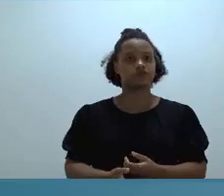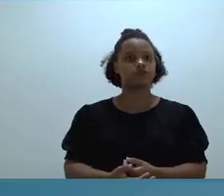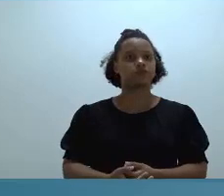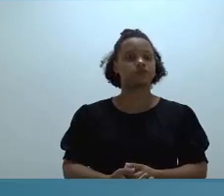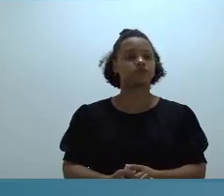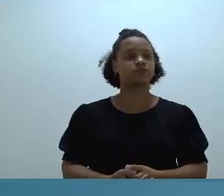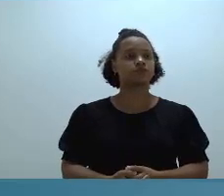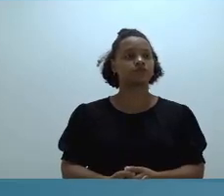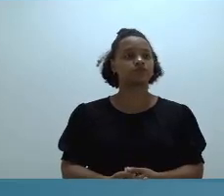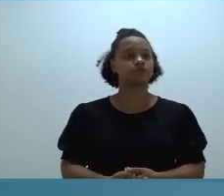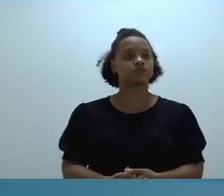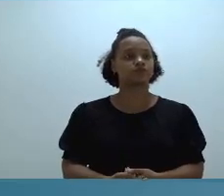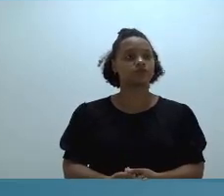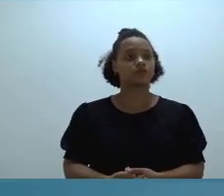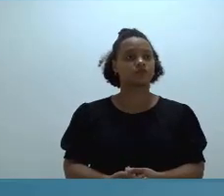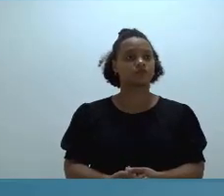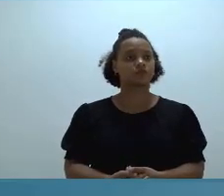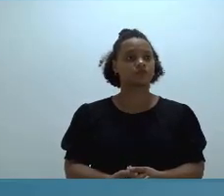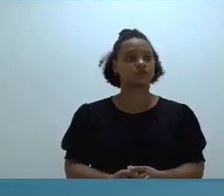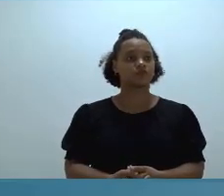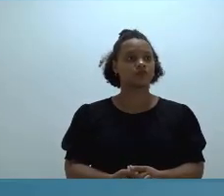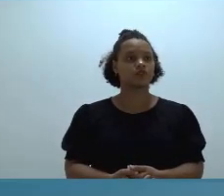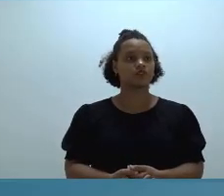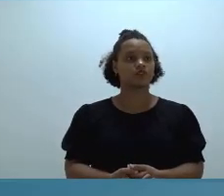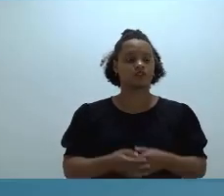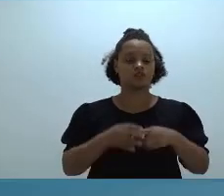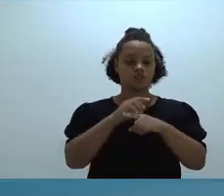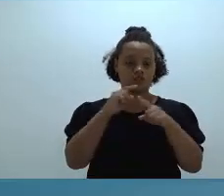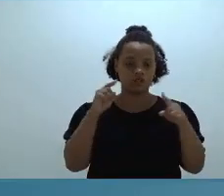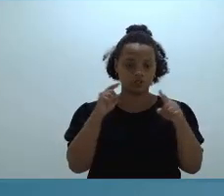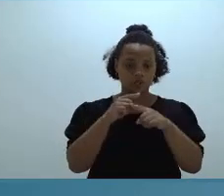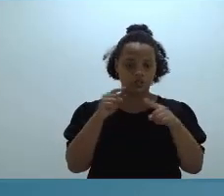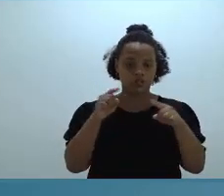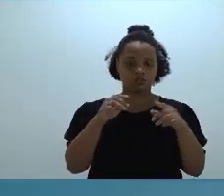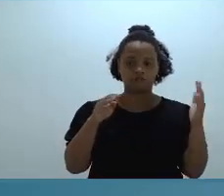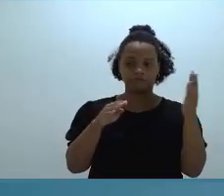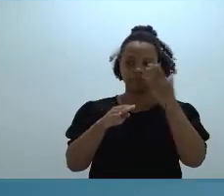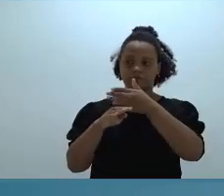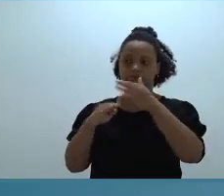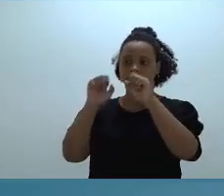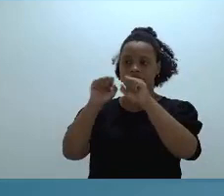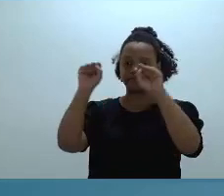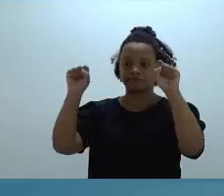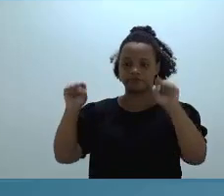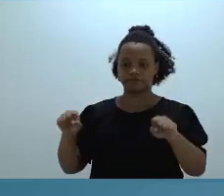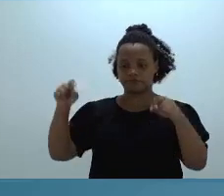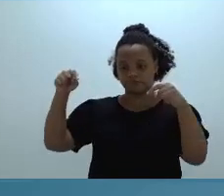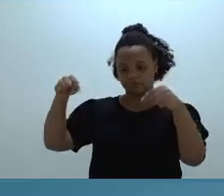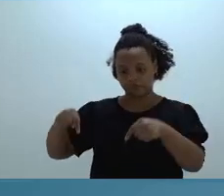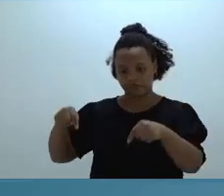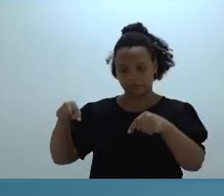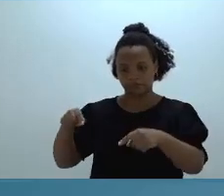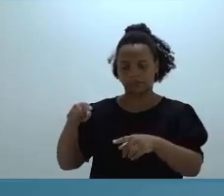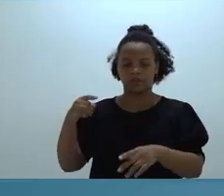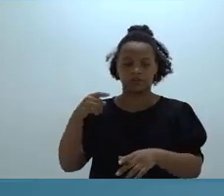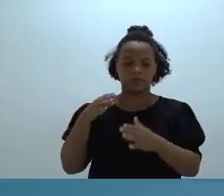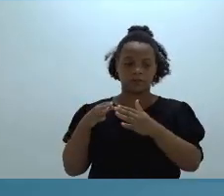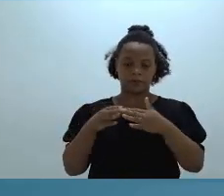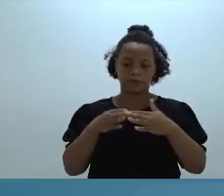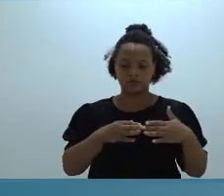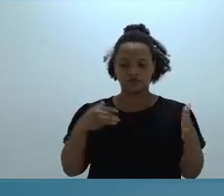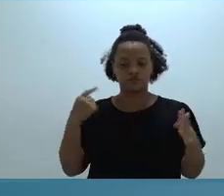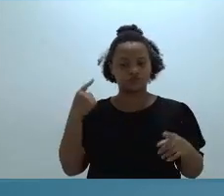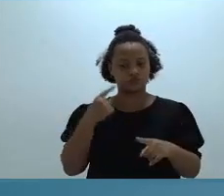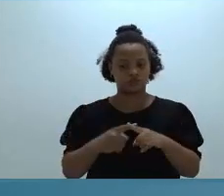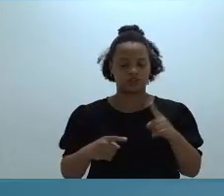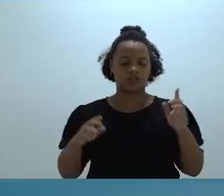perante o Supremo Tribunal Federal referida pelos impetrantes ter tido seu segmento negado. Na mesma